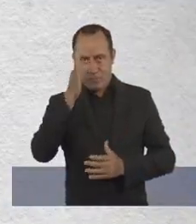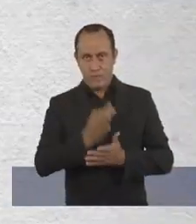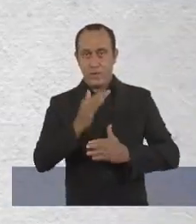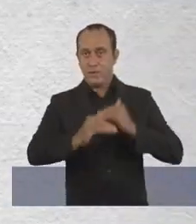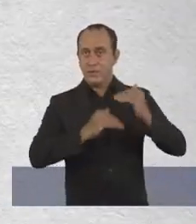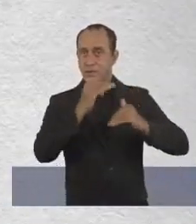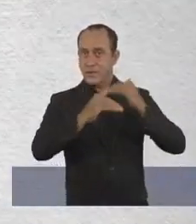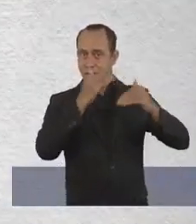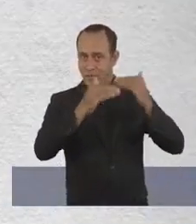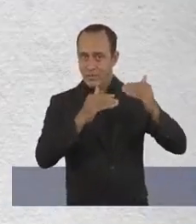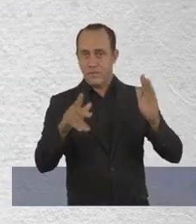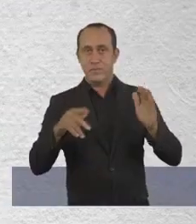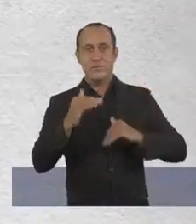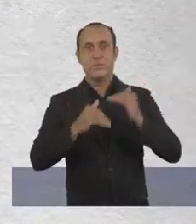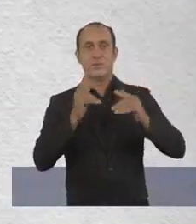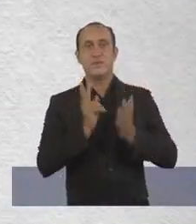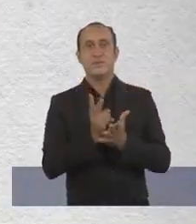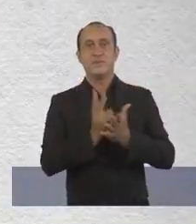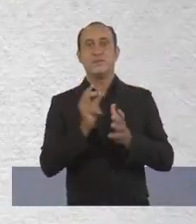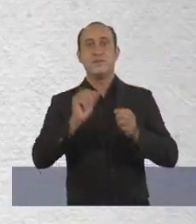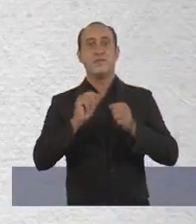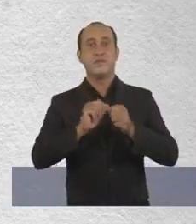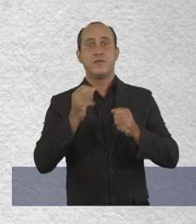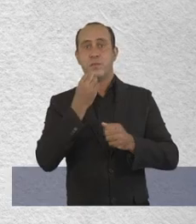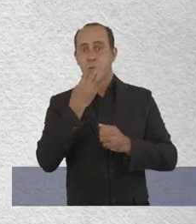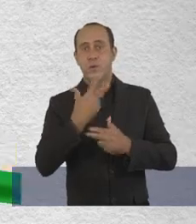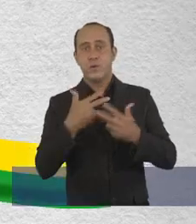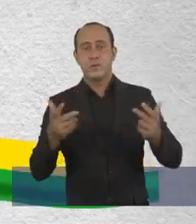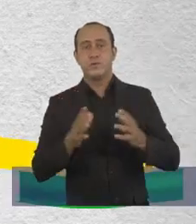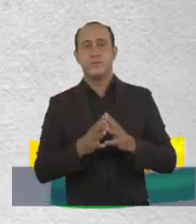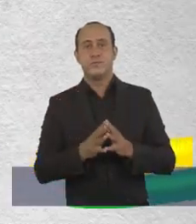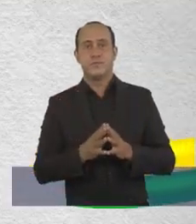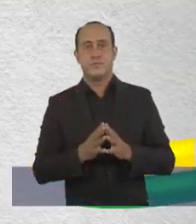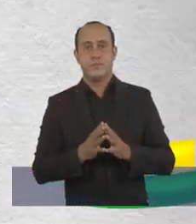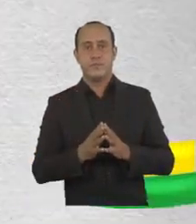Desenvolvimento, crescimento, progresso, criar algo novo.